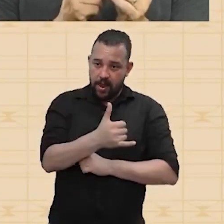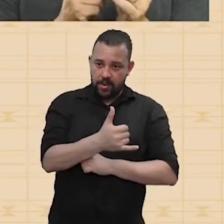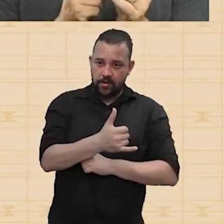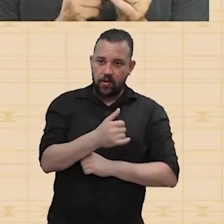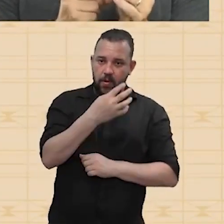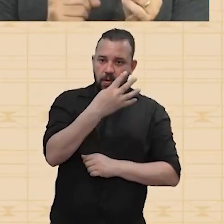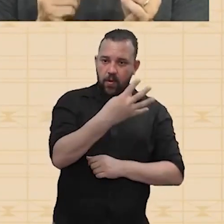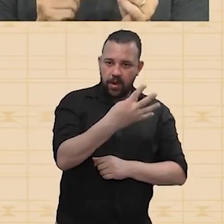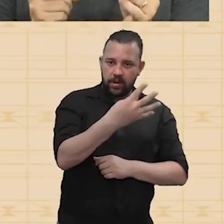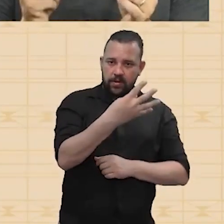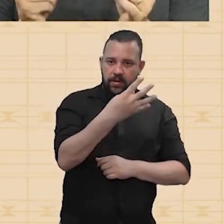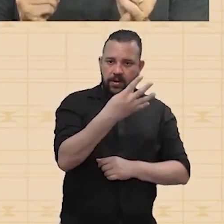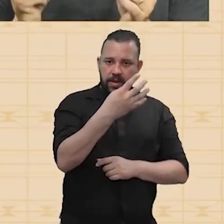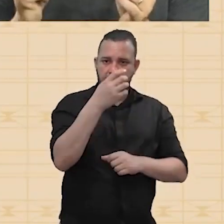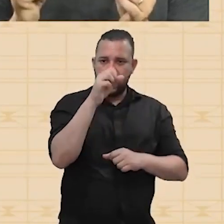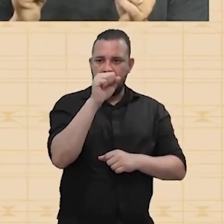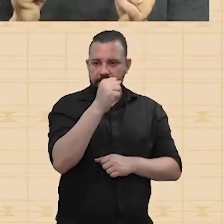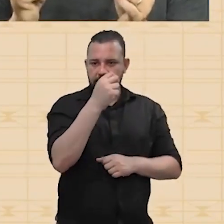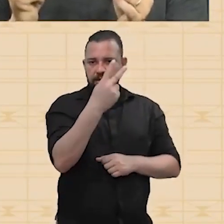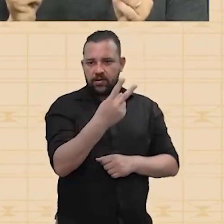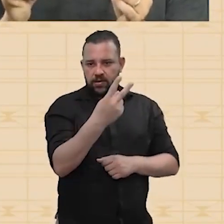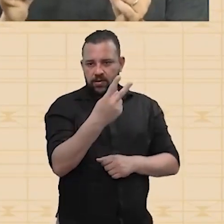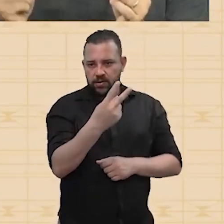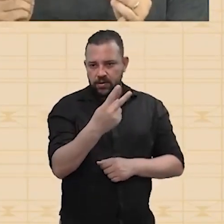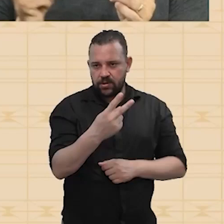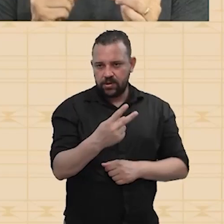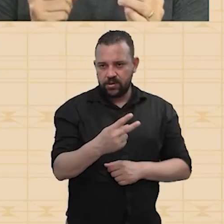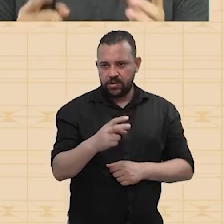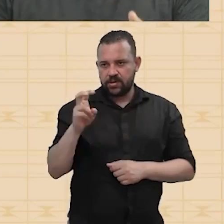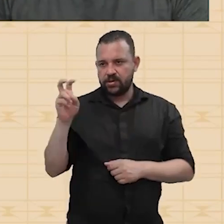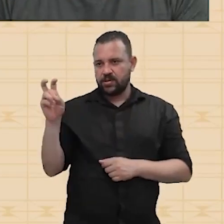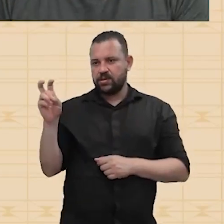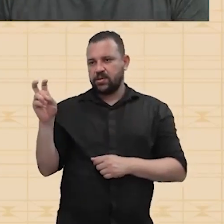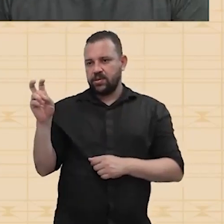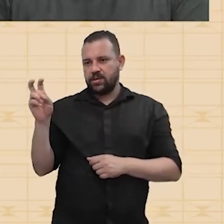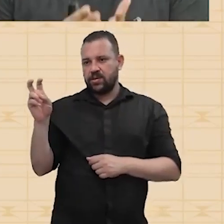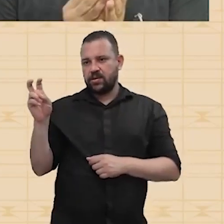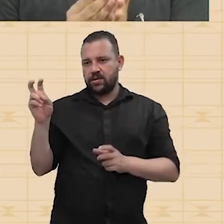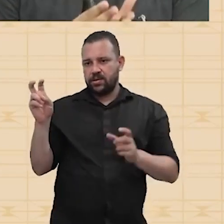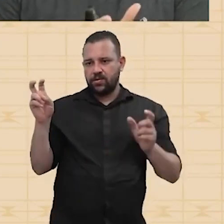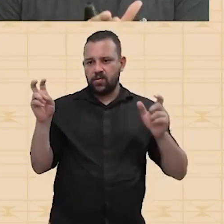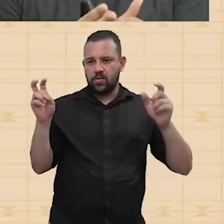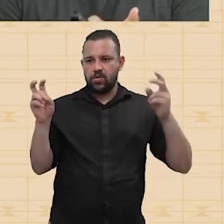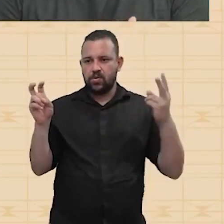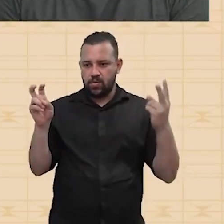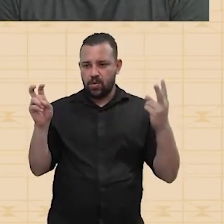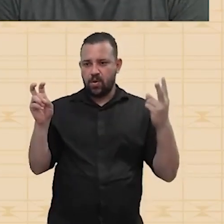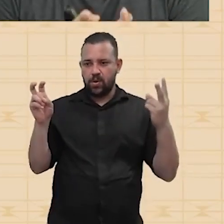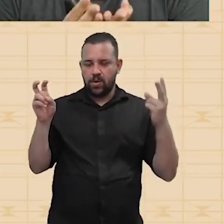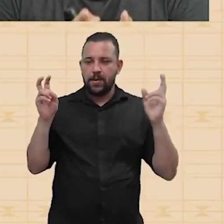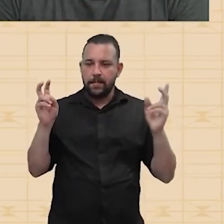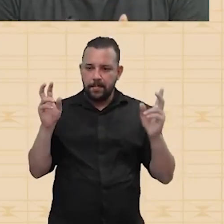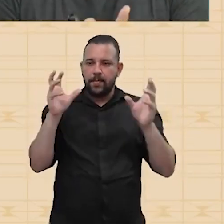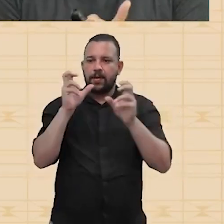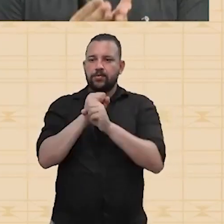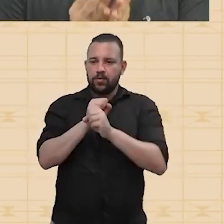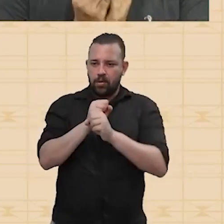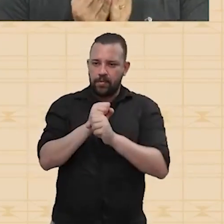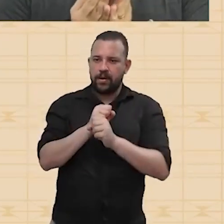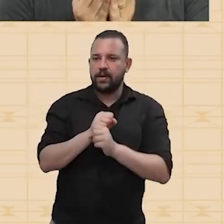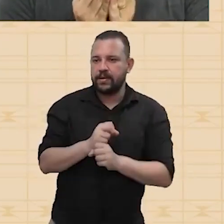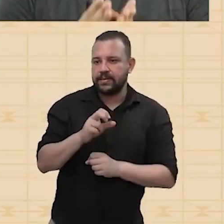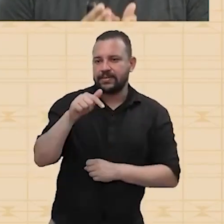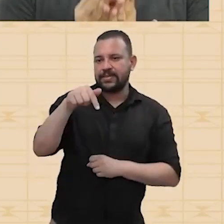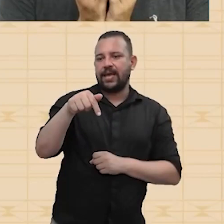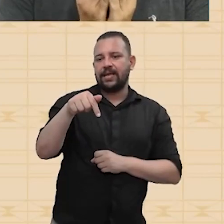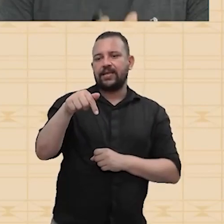4S2, tem 2 ali. 4P5, tem 5 ali. 5 com 2, 7. Então eu tenho 7 elétrons de valência. Quer dizer o quê? Que ele